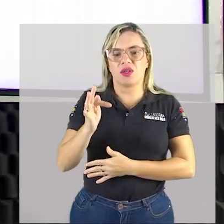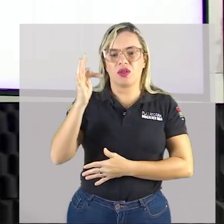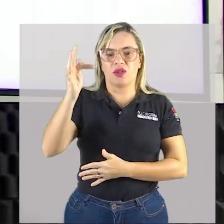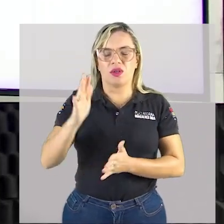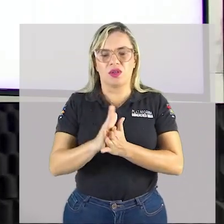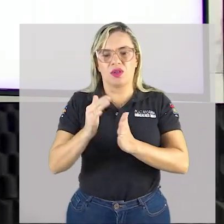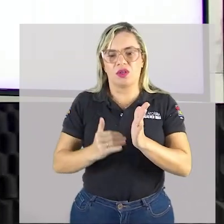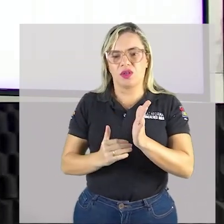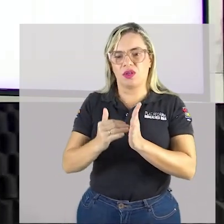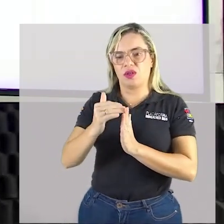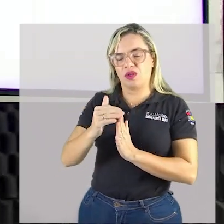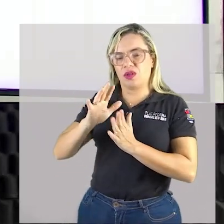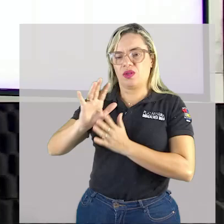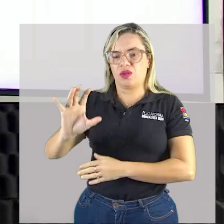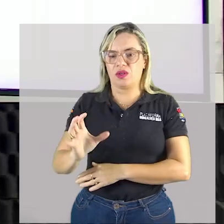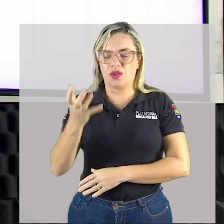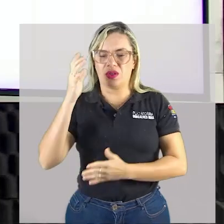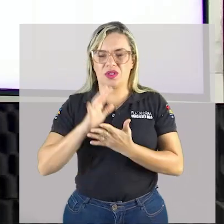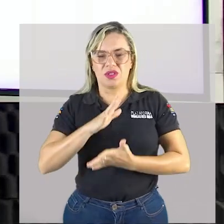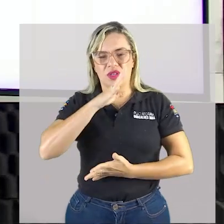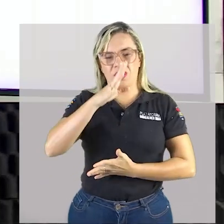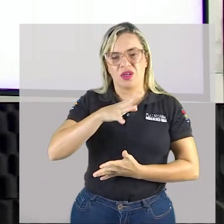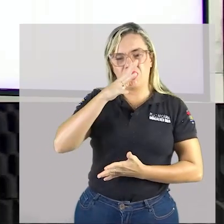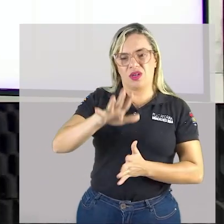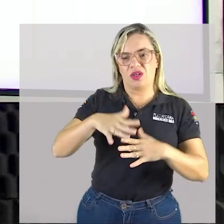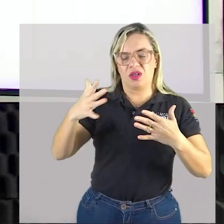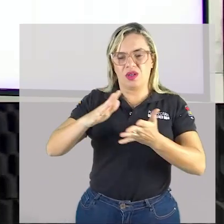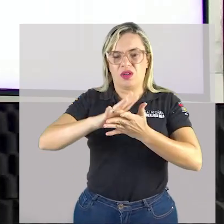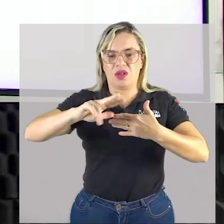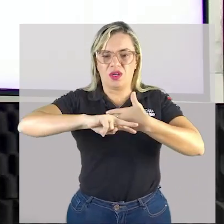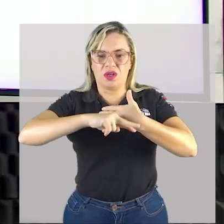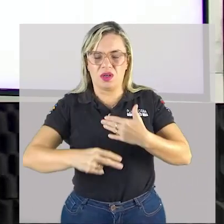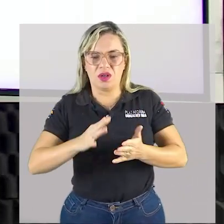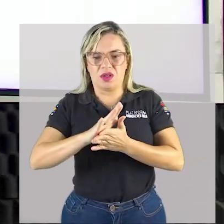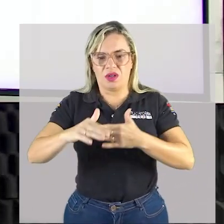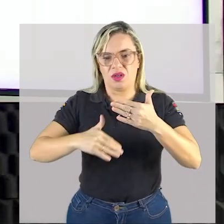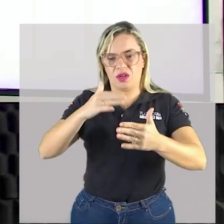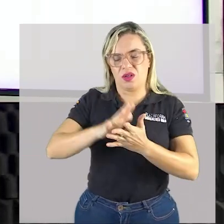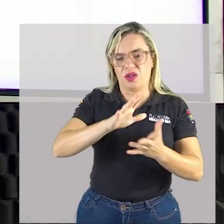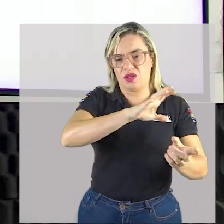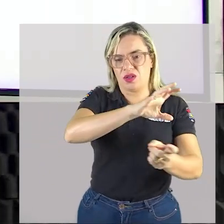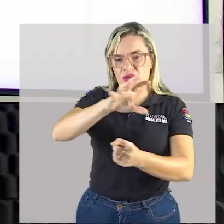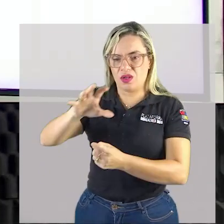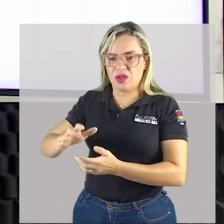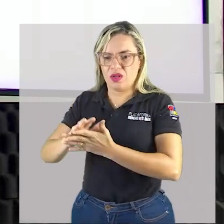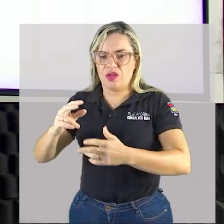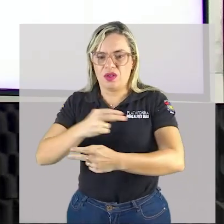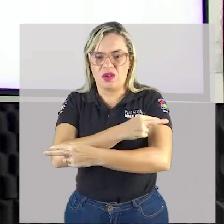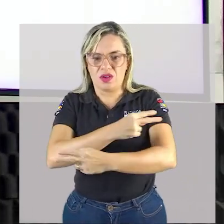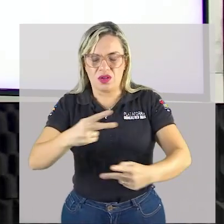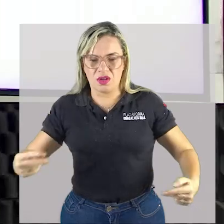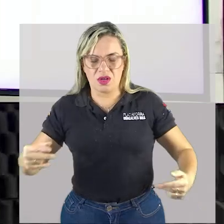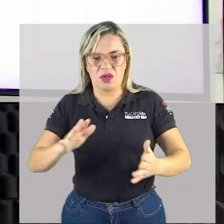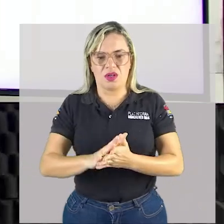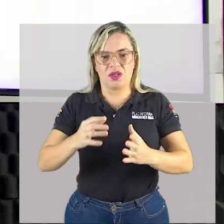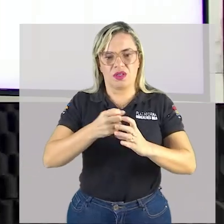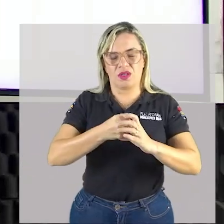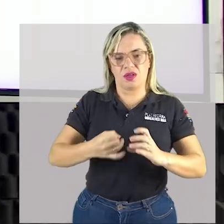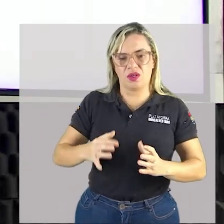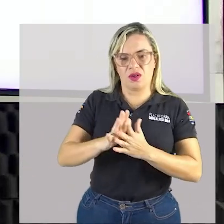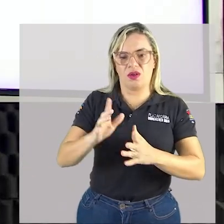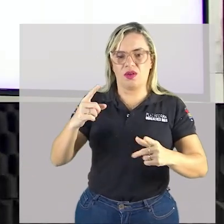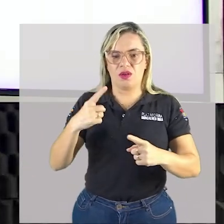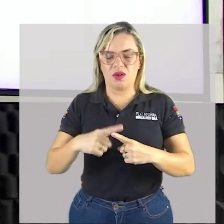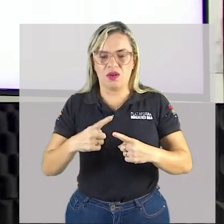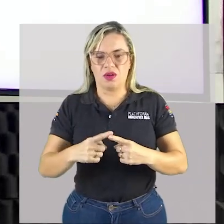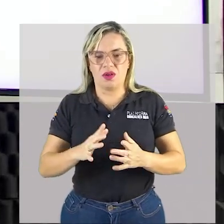O aumento da frequência desses eventos extremos resulta de processos provocados por vários fatores, entre os quais